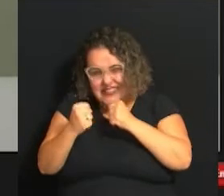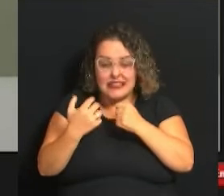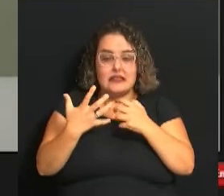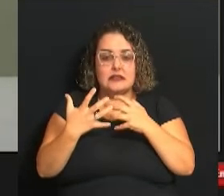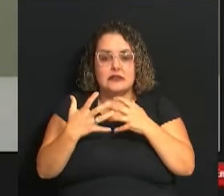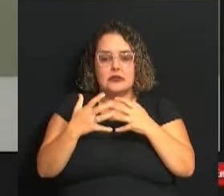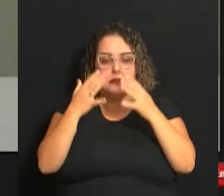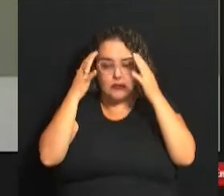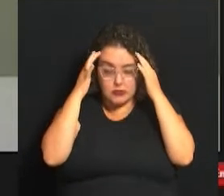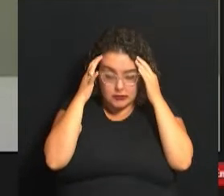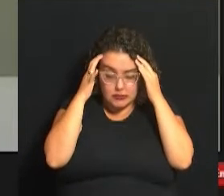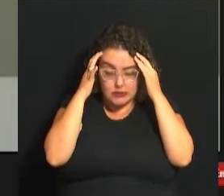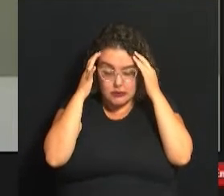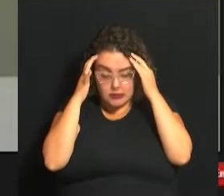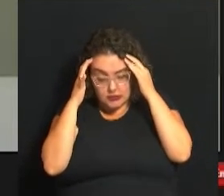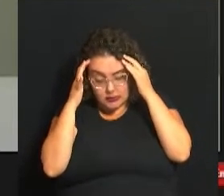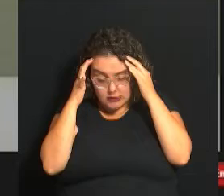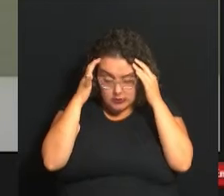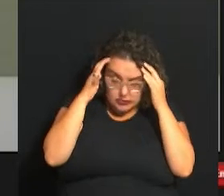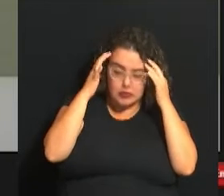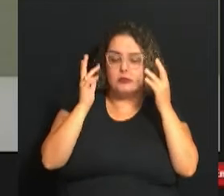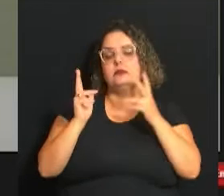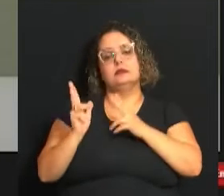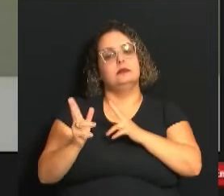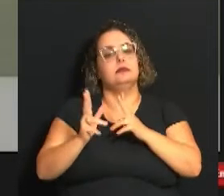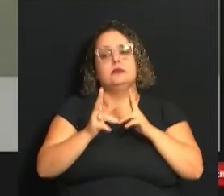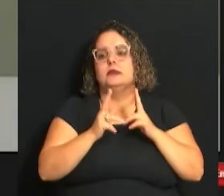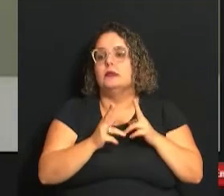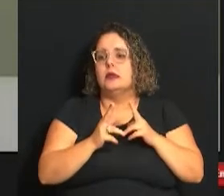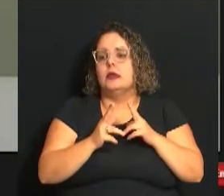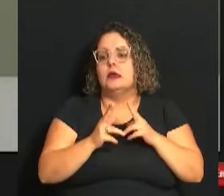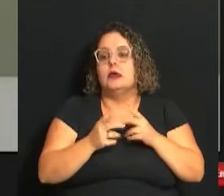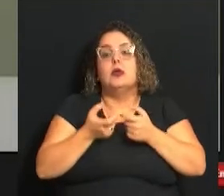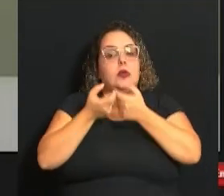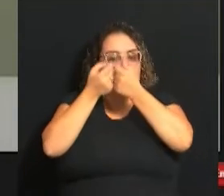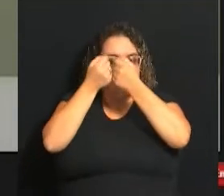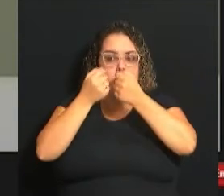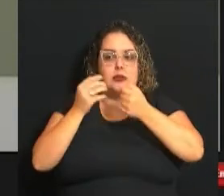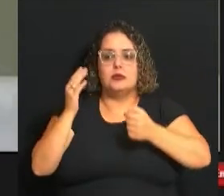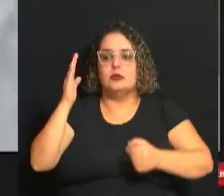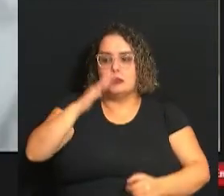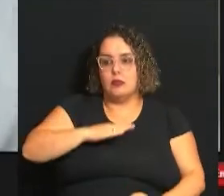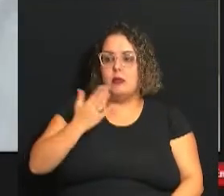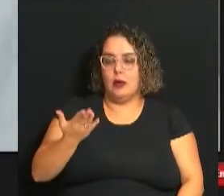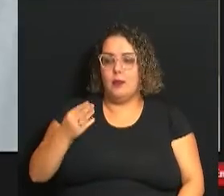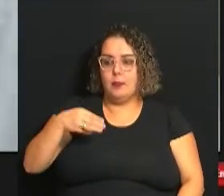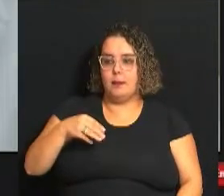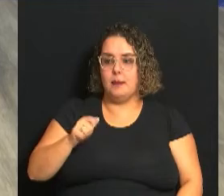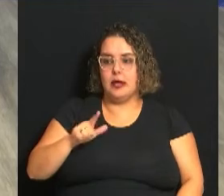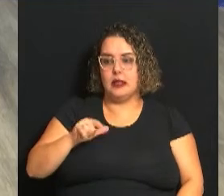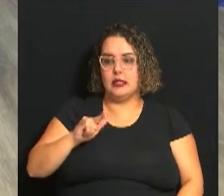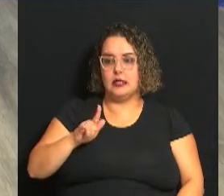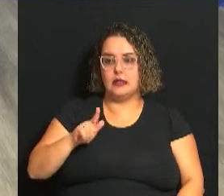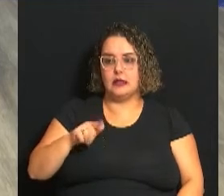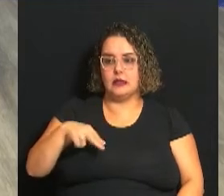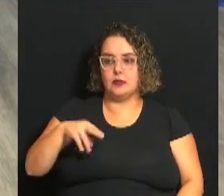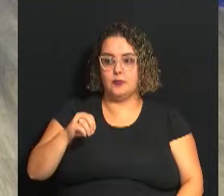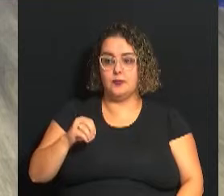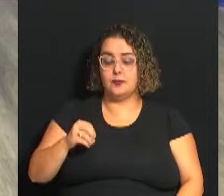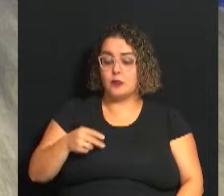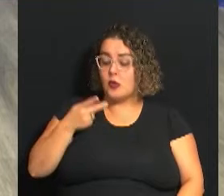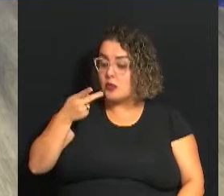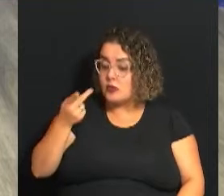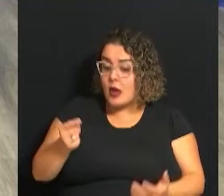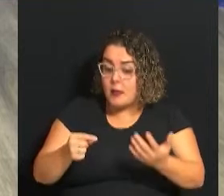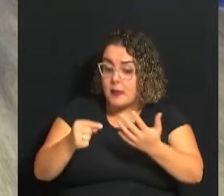As lesões são idênticas aos tumores malignos. Doutor, o senhor citou aí alguns sintomas. Quando o paciente